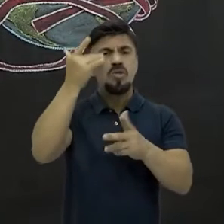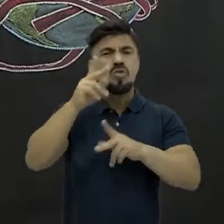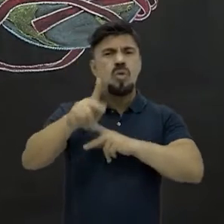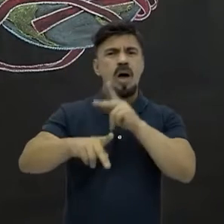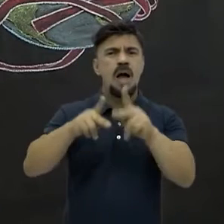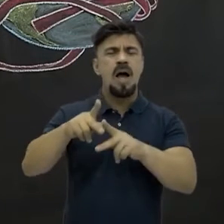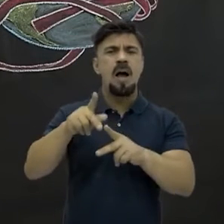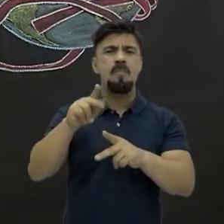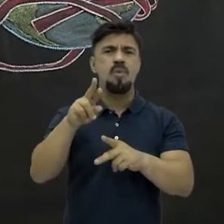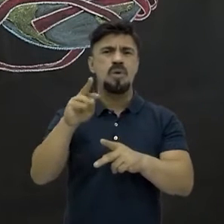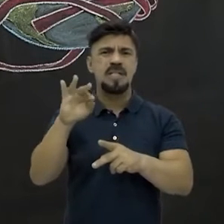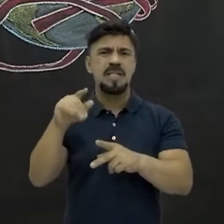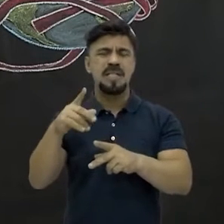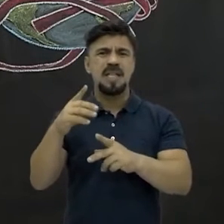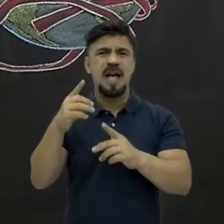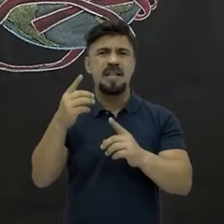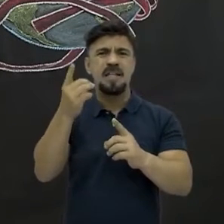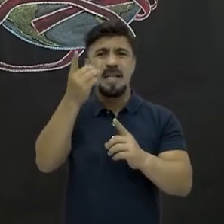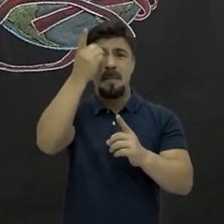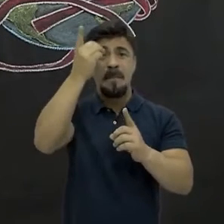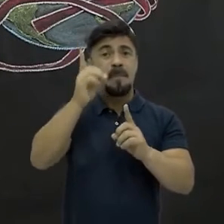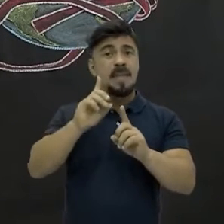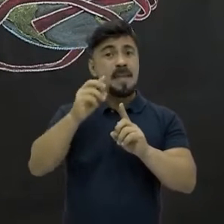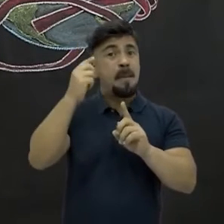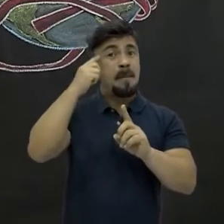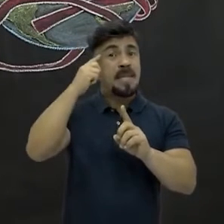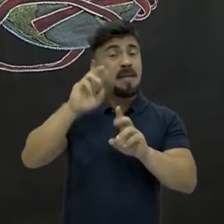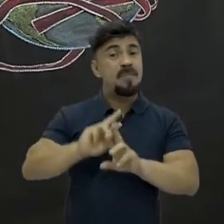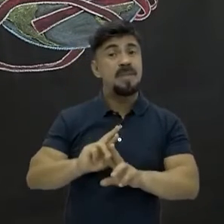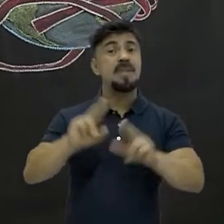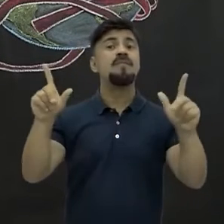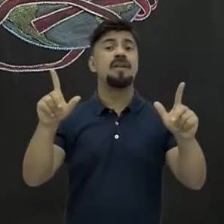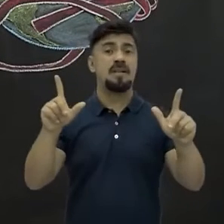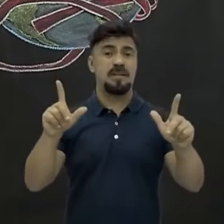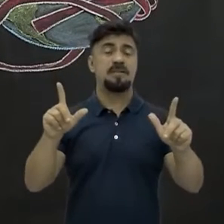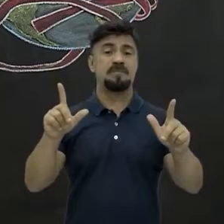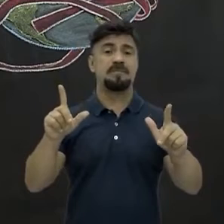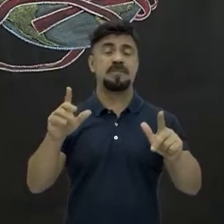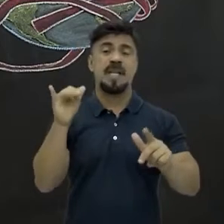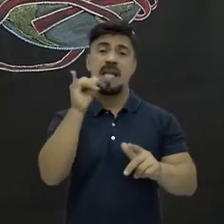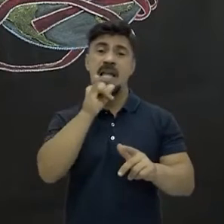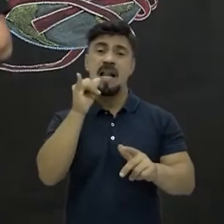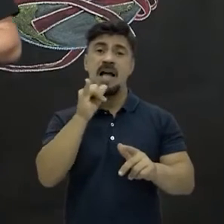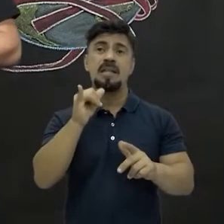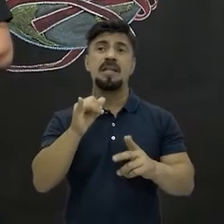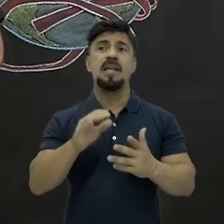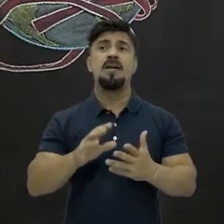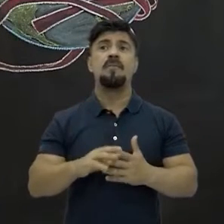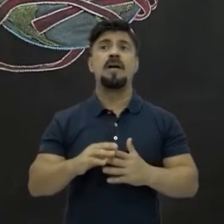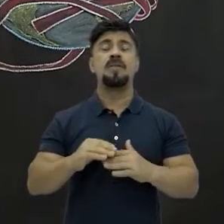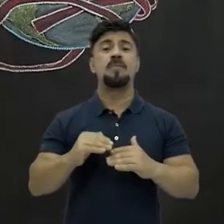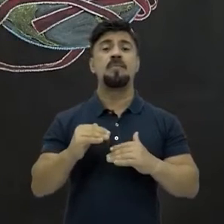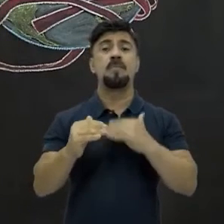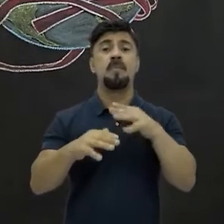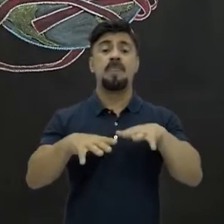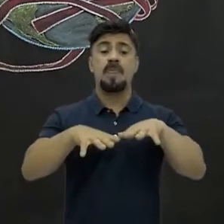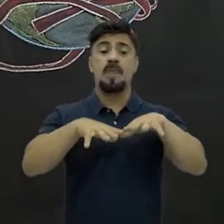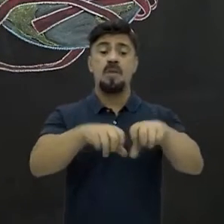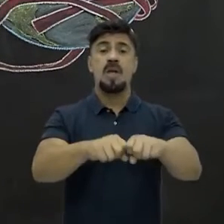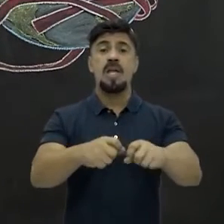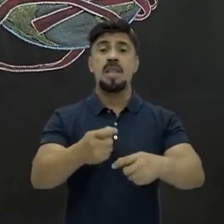não tinham aí a mesma ideia religiosa dominante na Inglaterra. Mas não houve aí um processo de